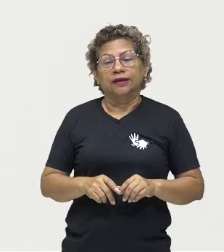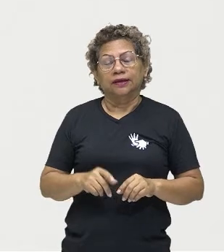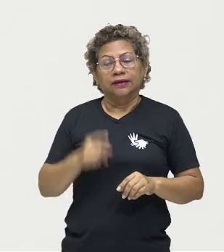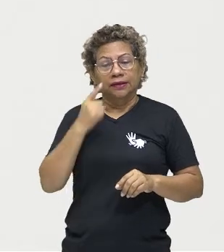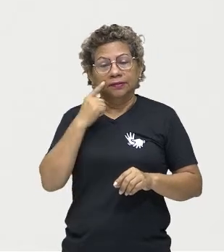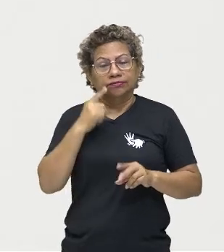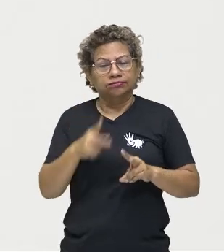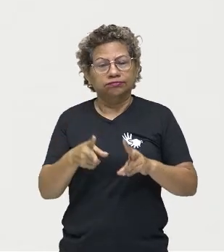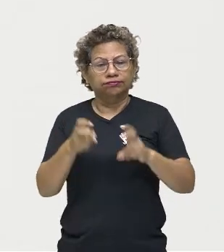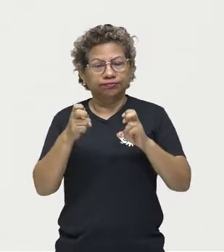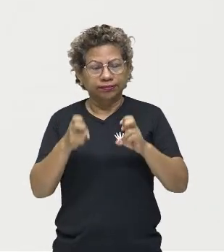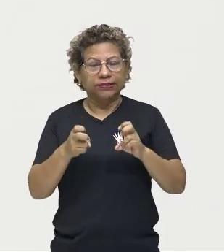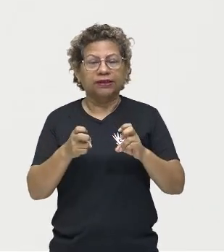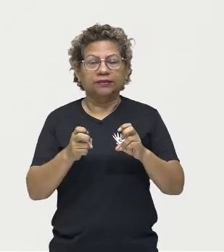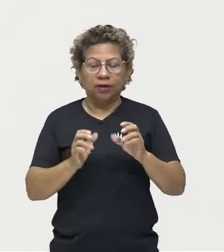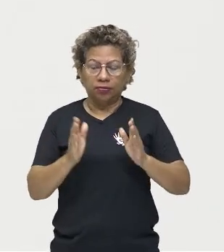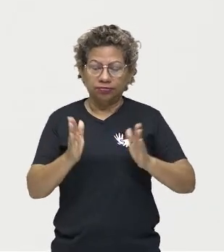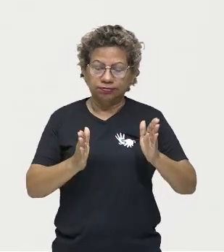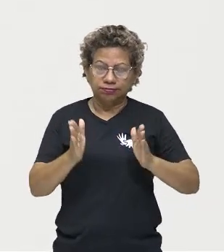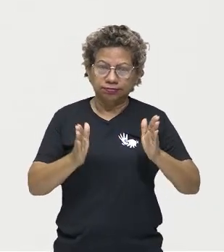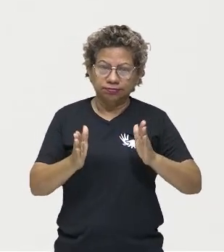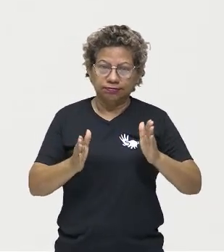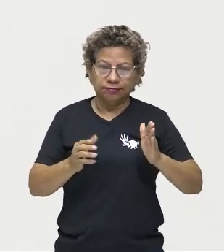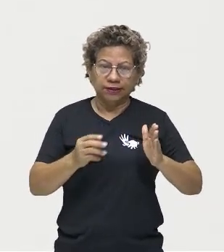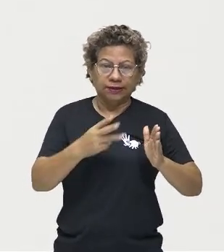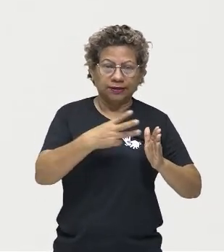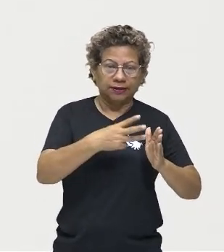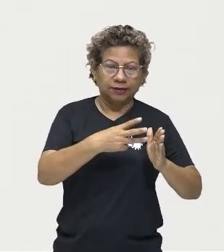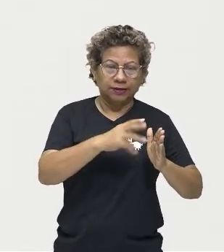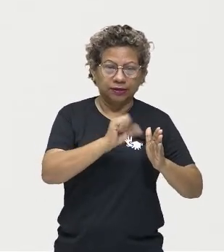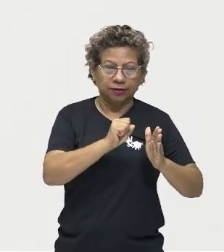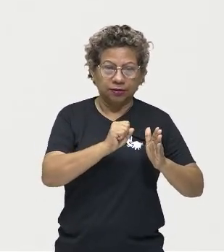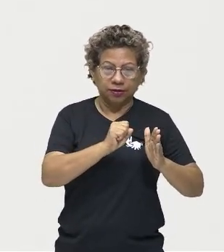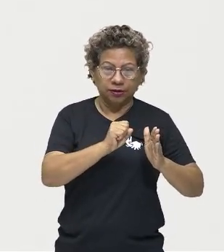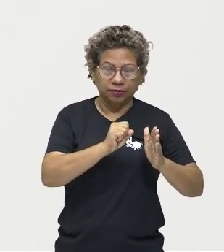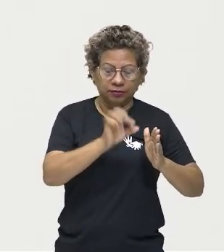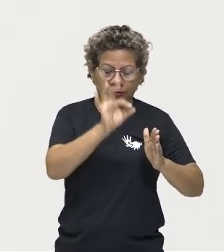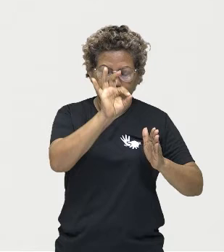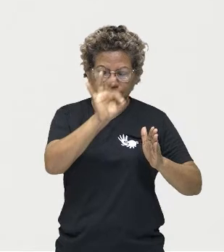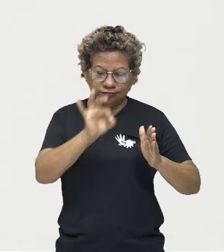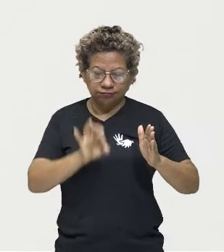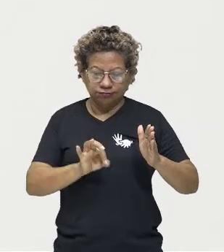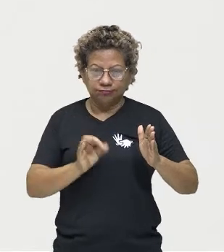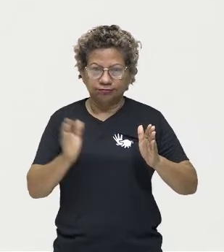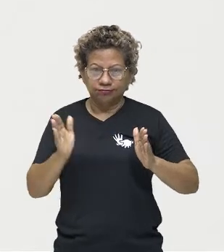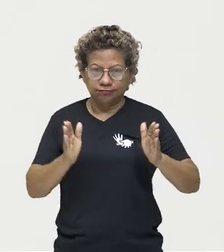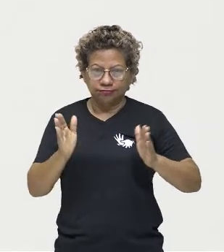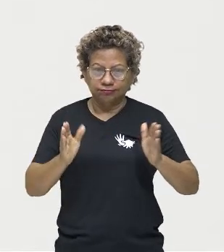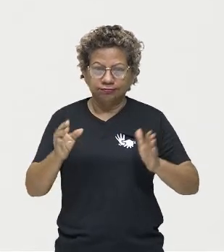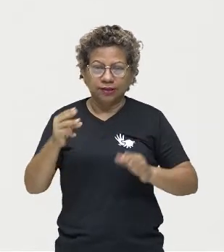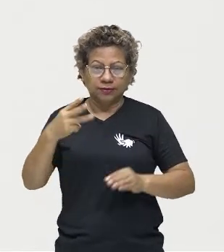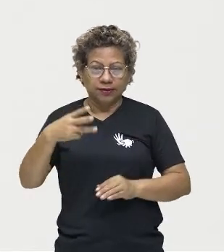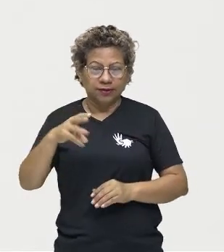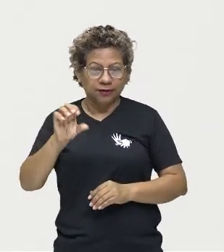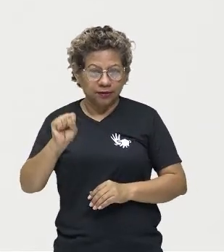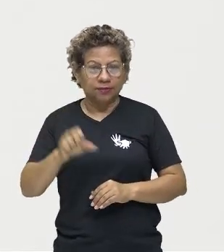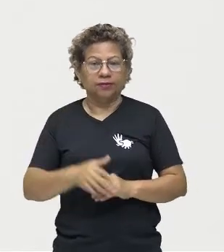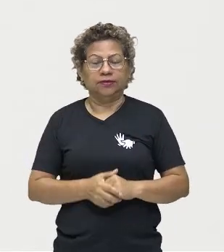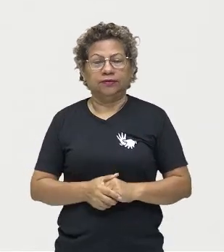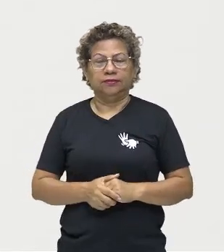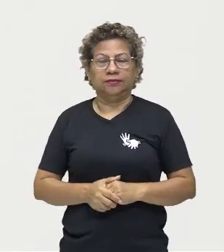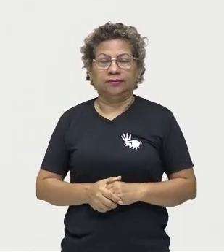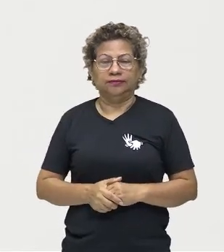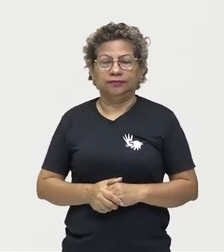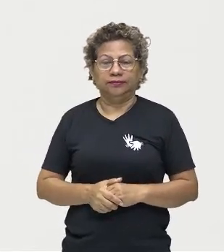também vai medir 38 graus. Então, a pergunta é, determine,